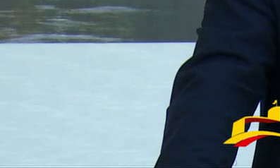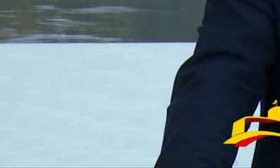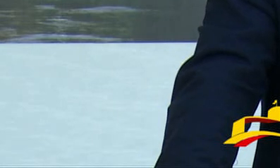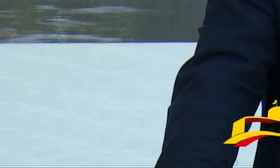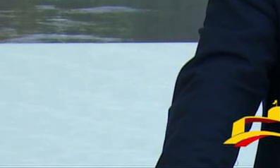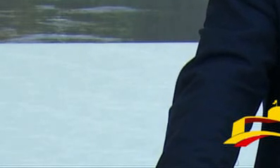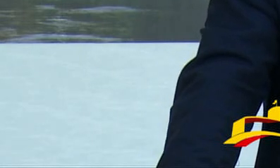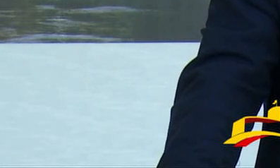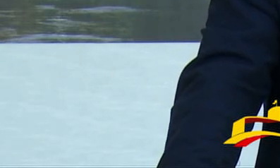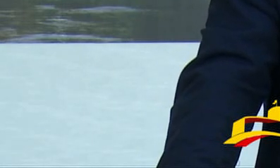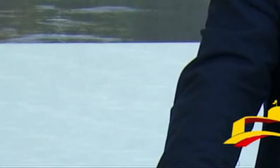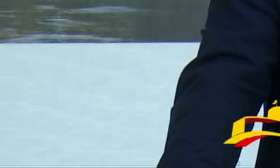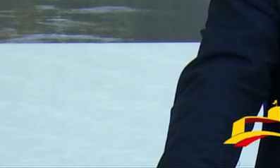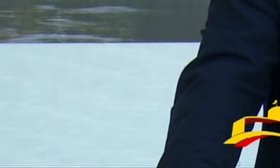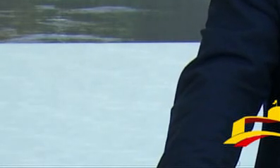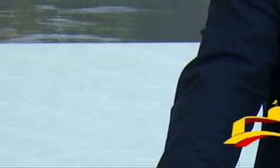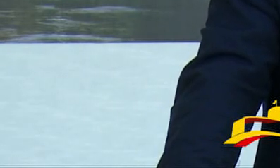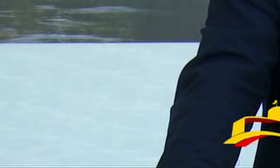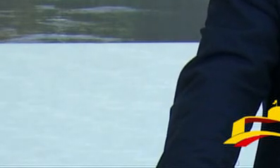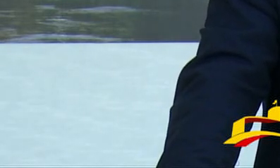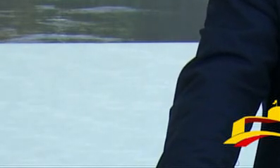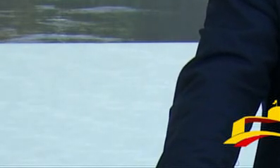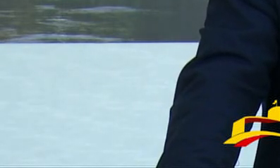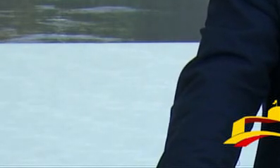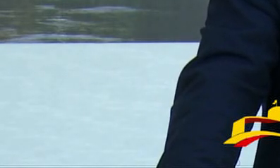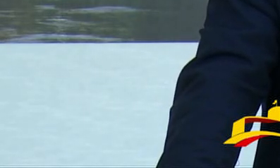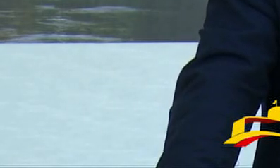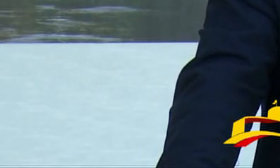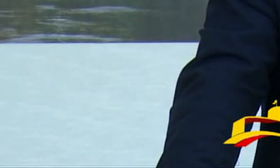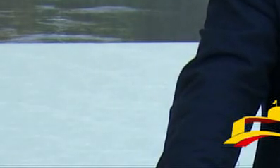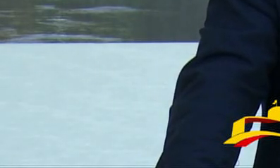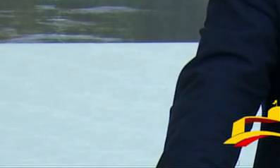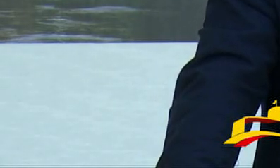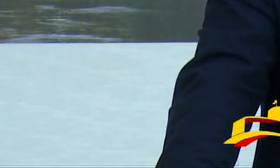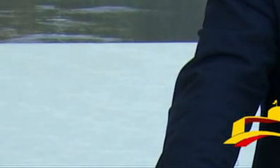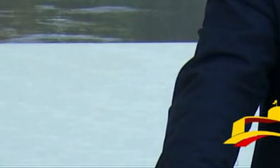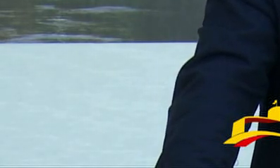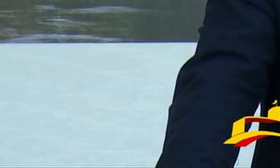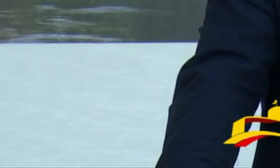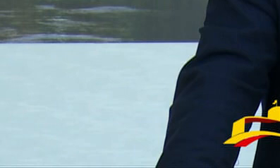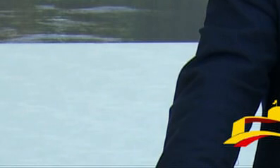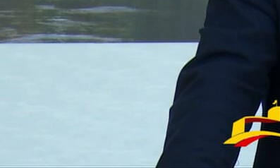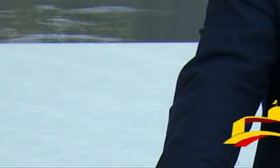interessante de recolhimento de entulho, de material, que